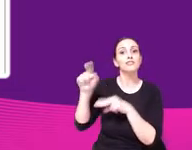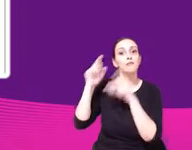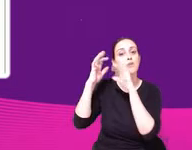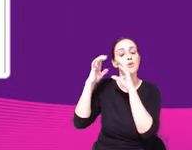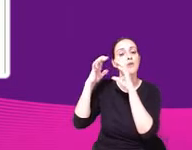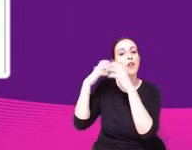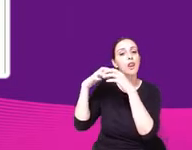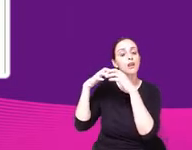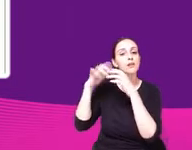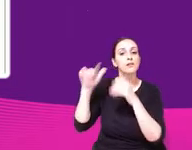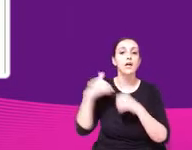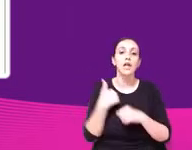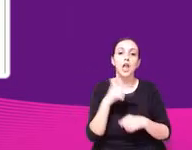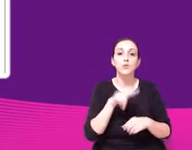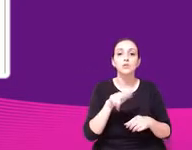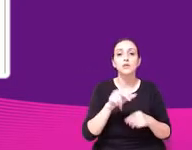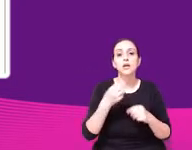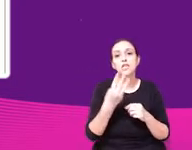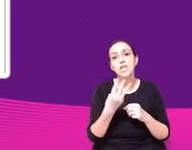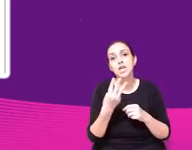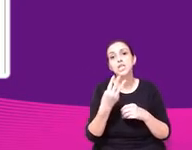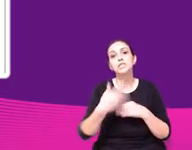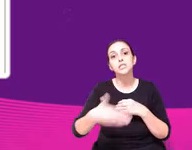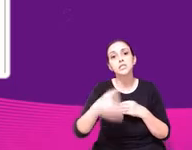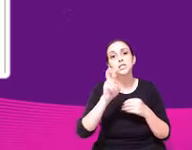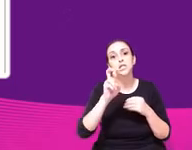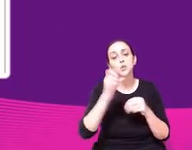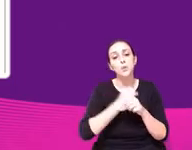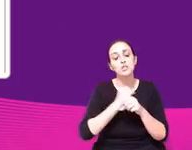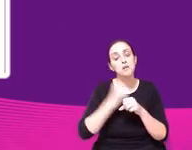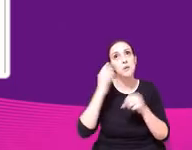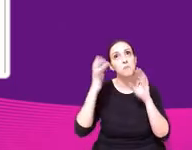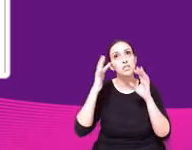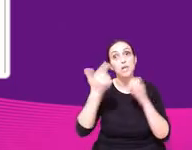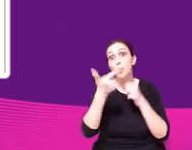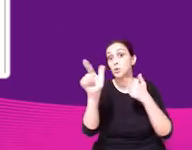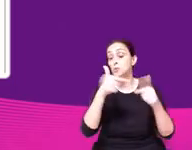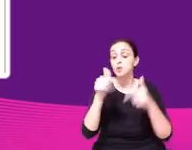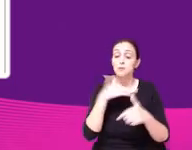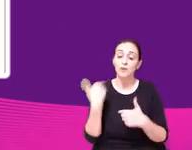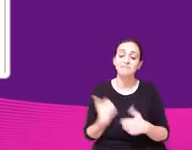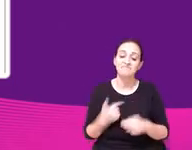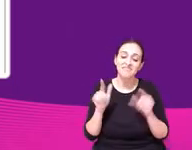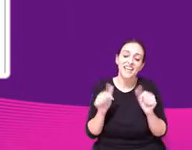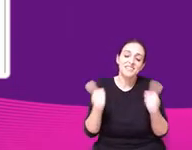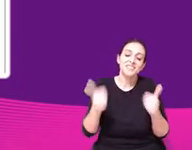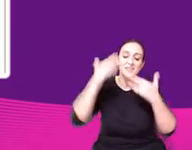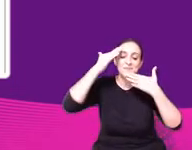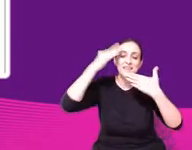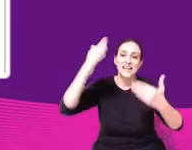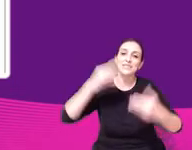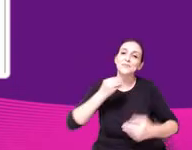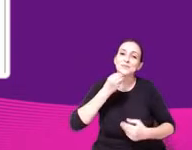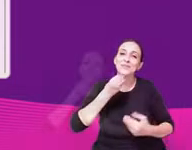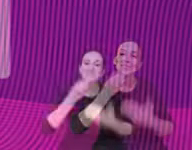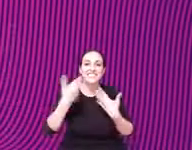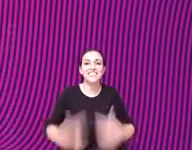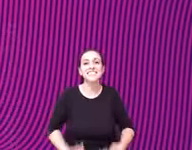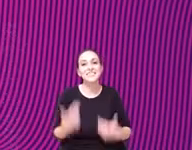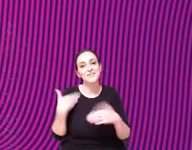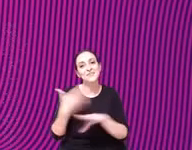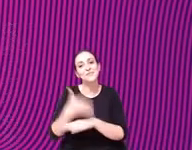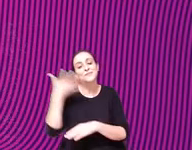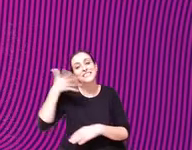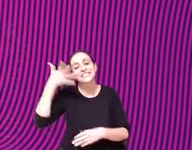agora, provavelmente nos próximos 3 a 5 anos a gente vai pensar sobre isso. Muito obrigado, então, agradeço a oportunidade.